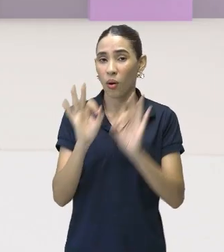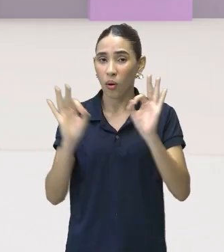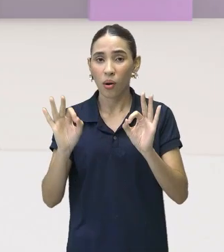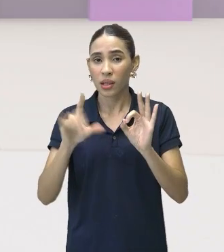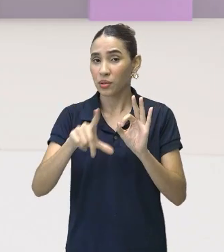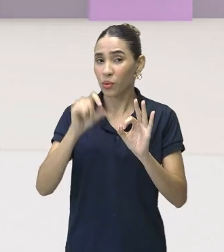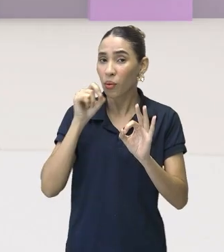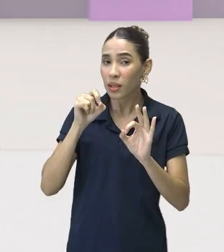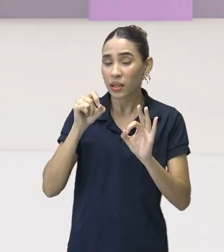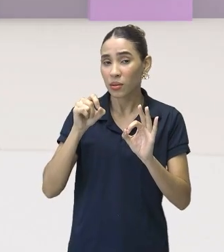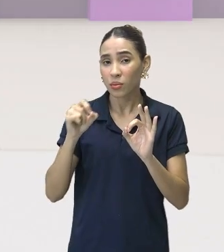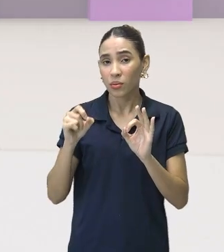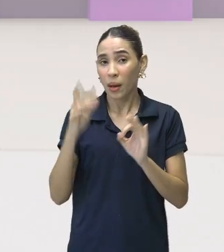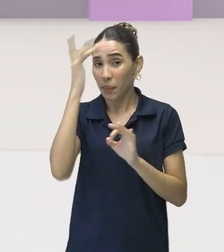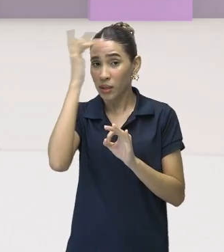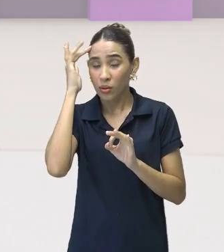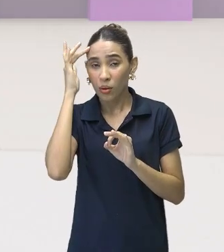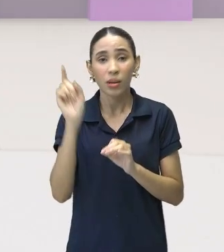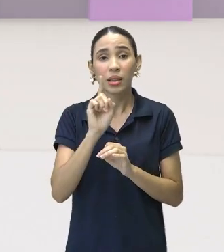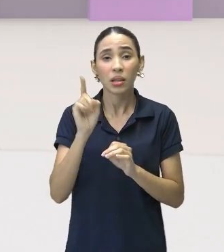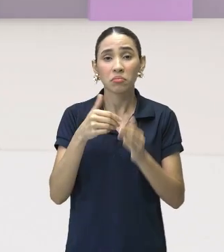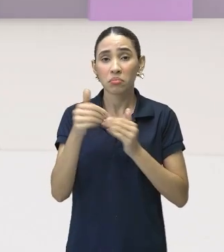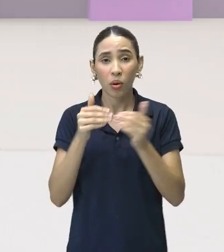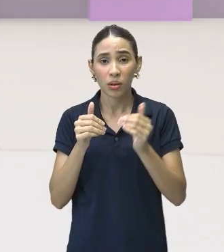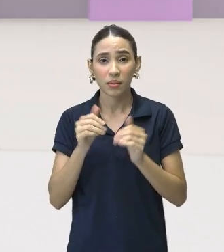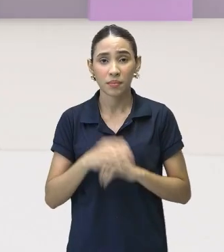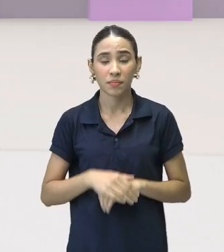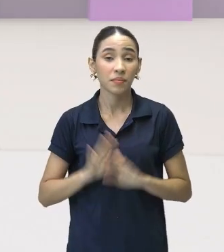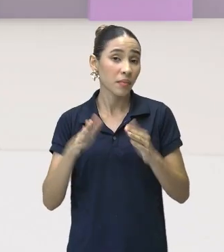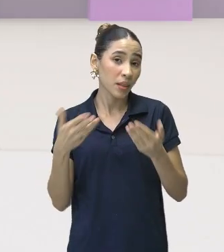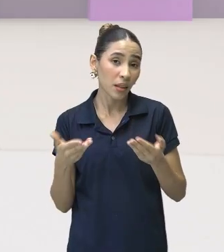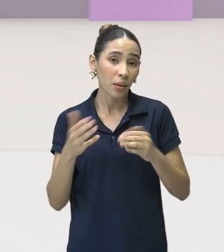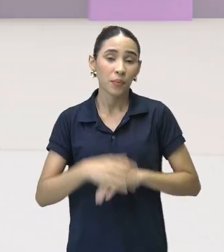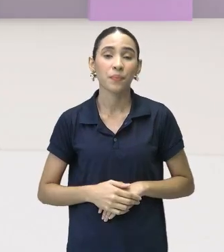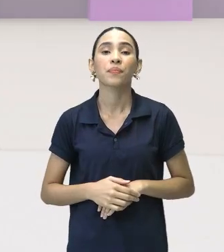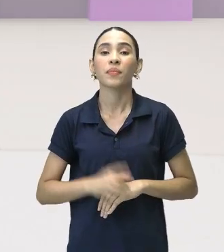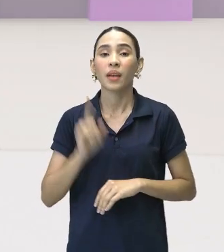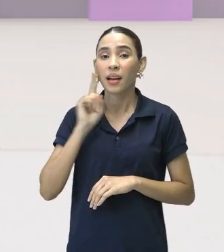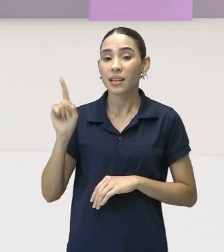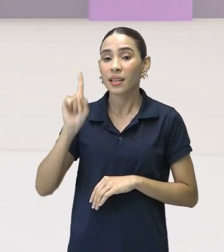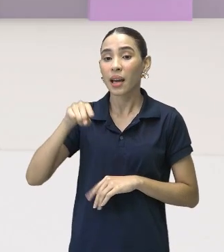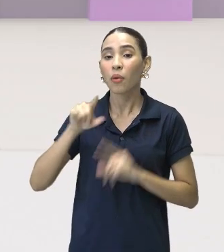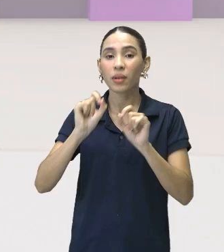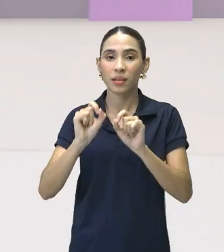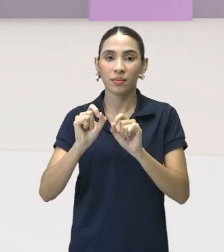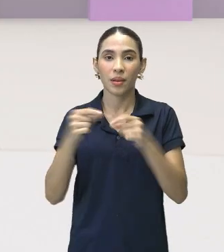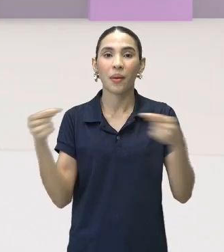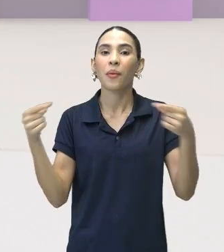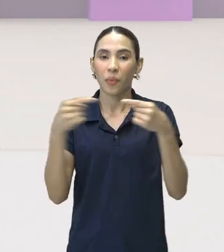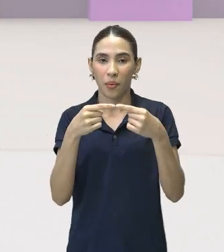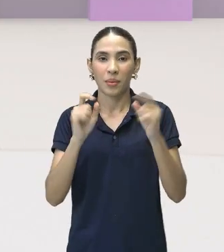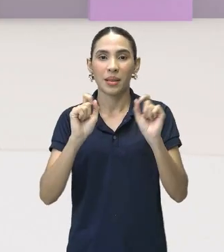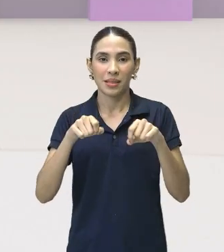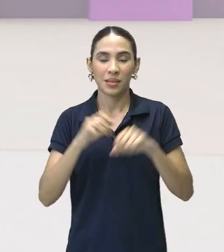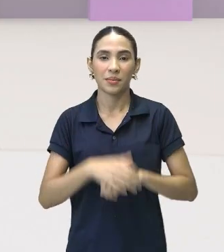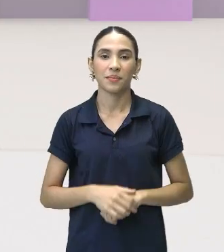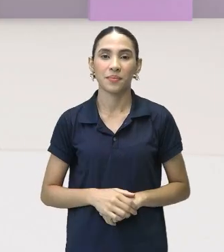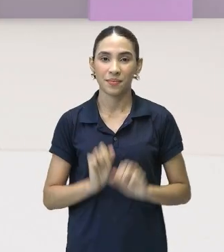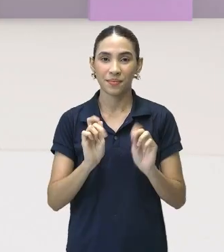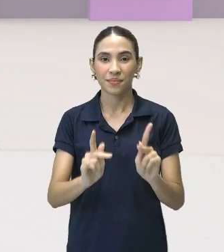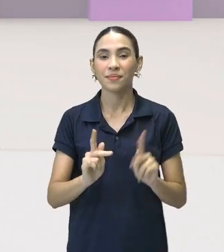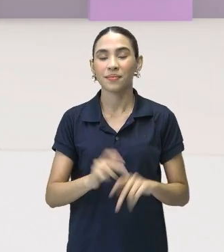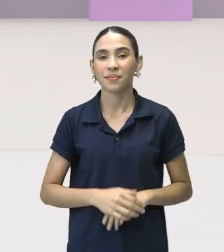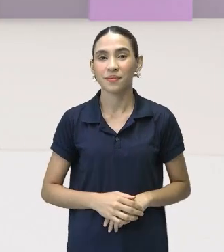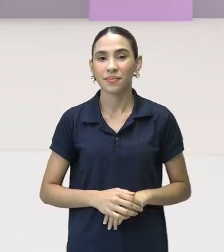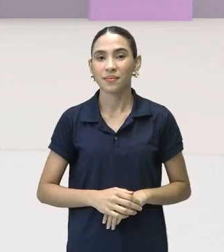ser selecionado o candidato não importa. Então, aí trata-se de combinação, tá